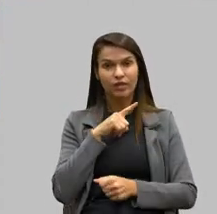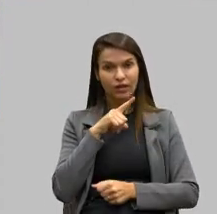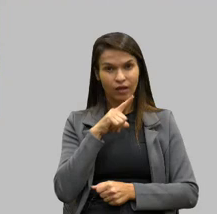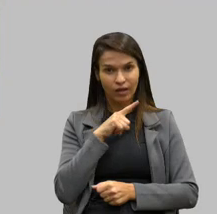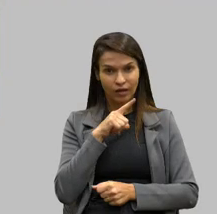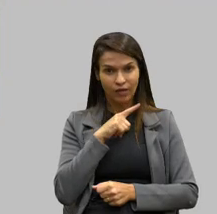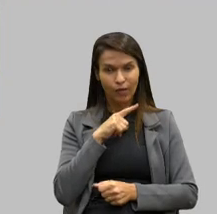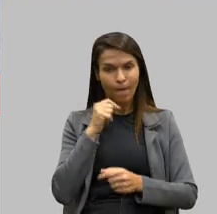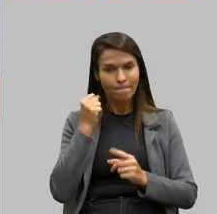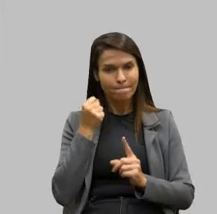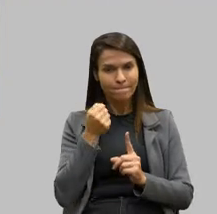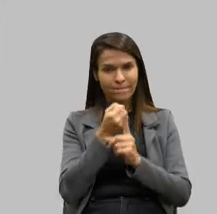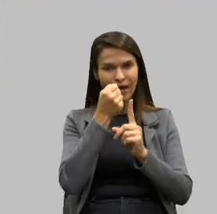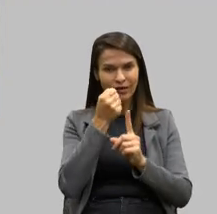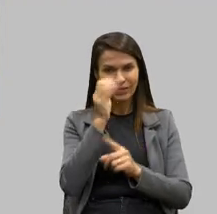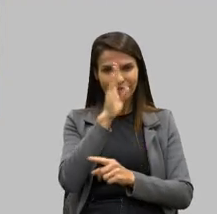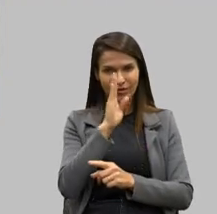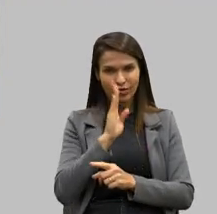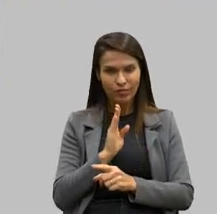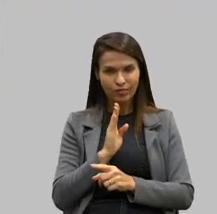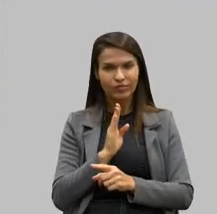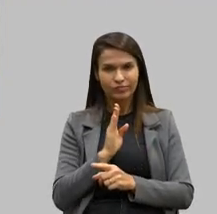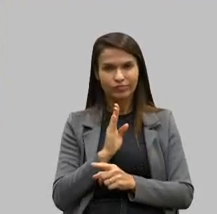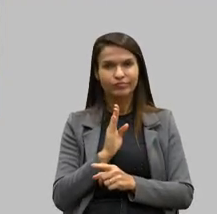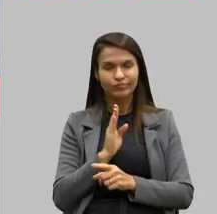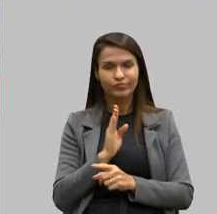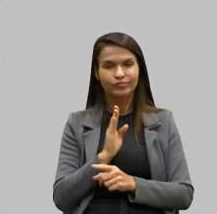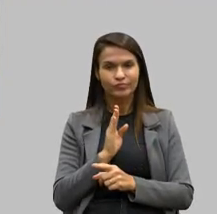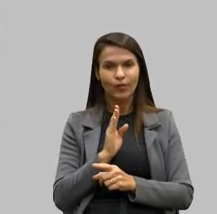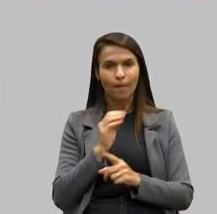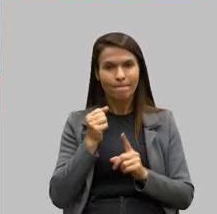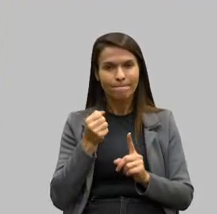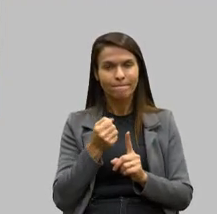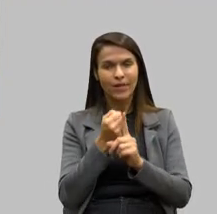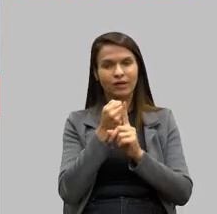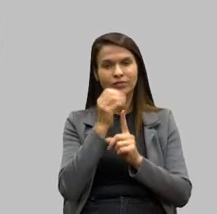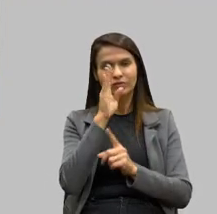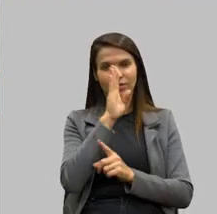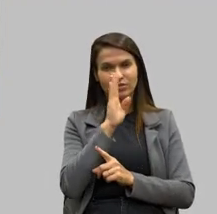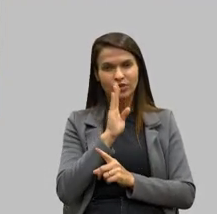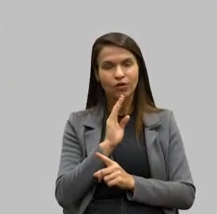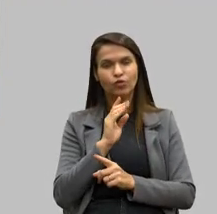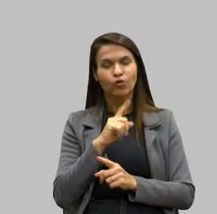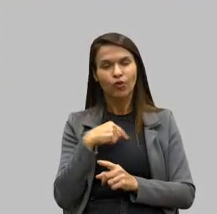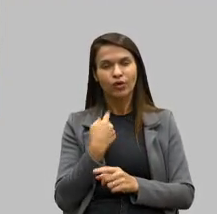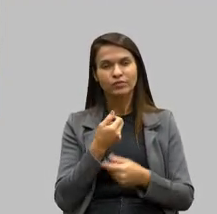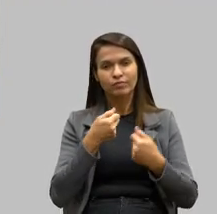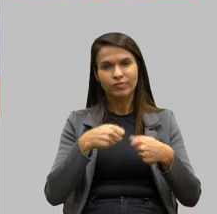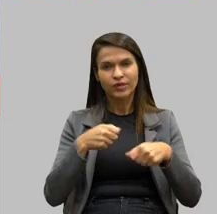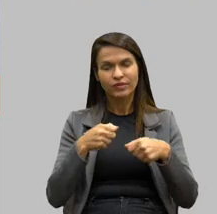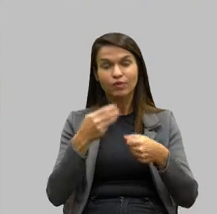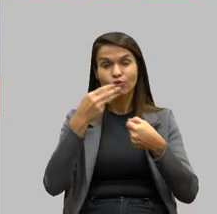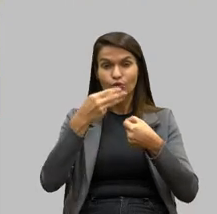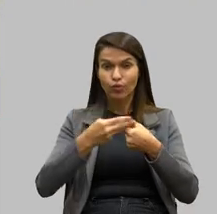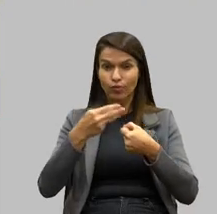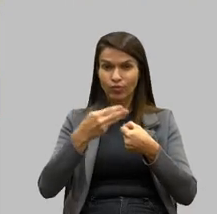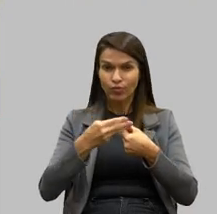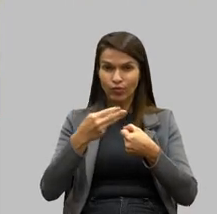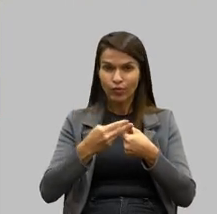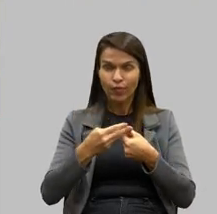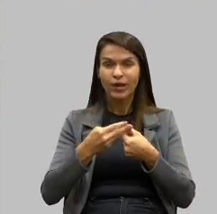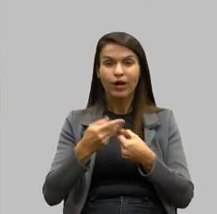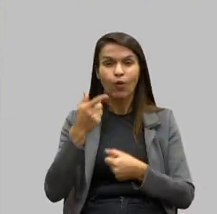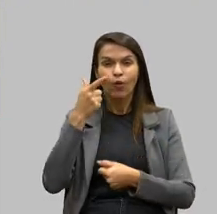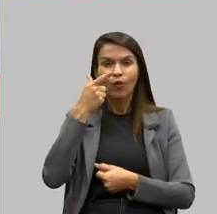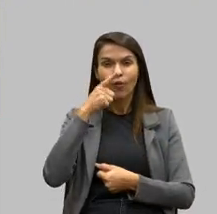pacto nacional pela popularização. Um pacto nacional que nós precisamos do município para atingirmos